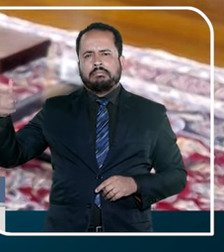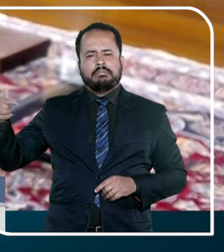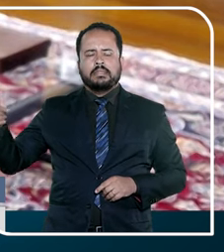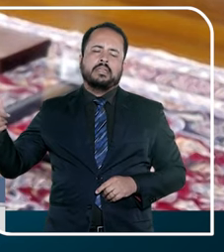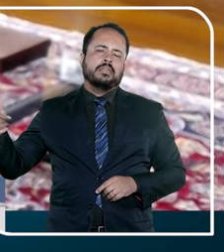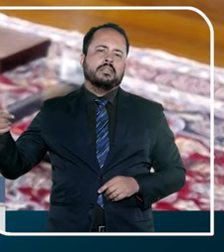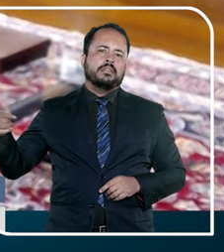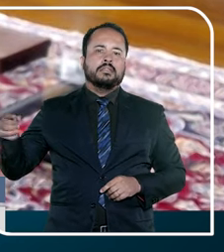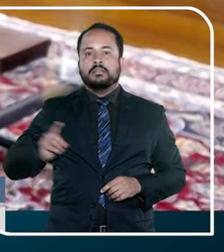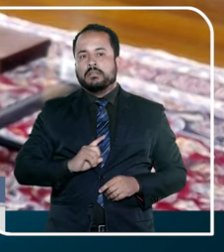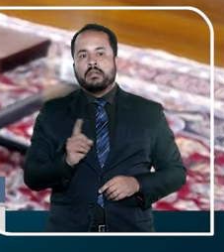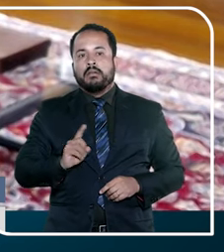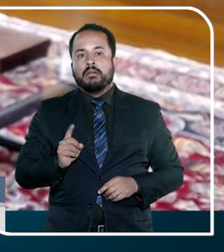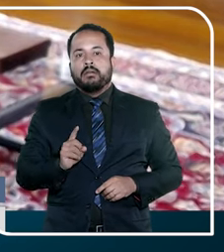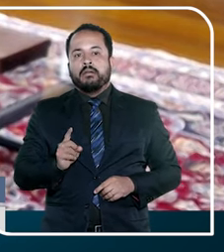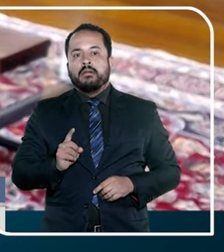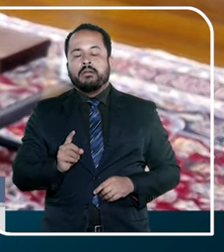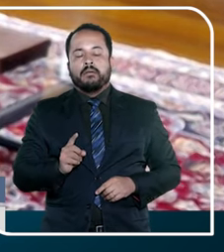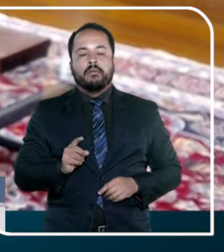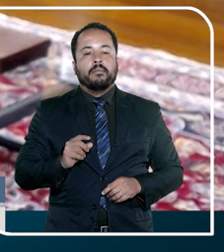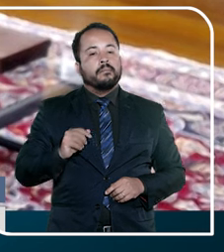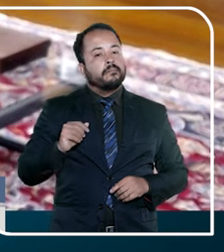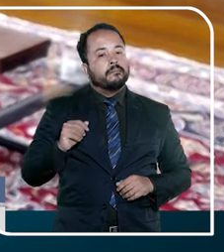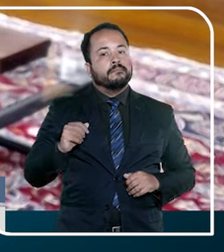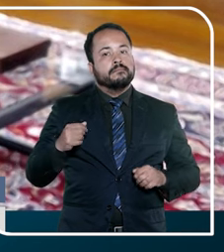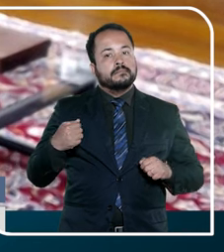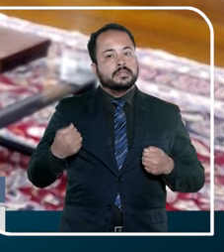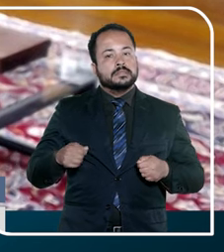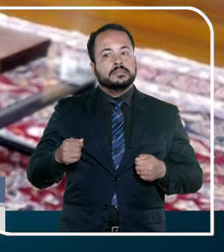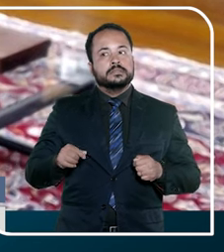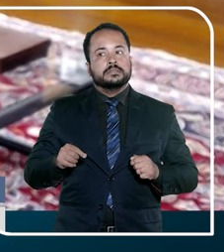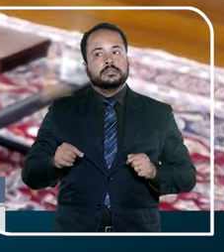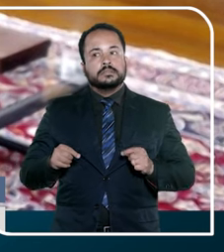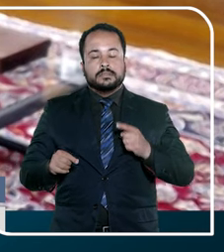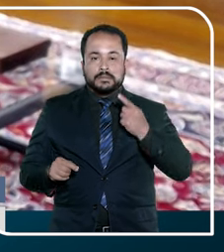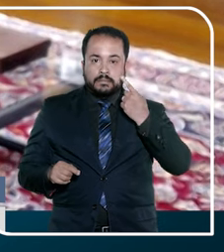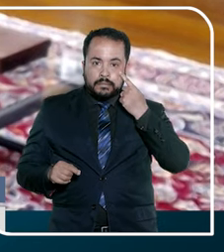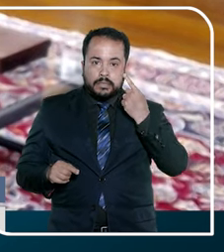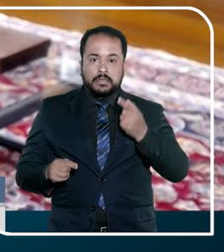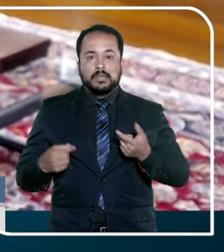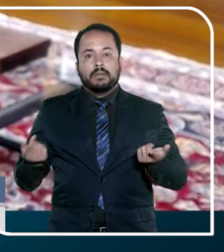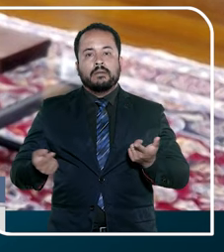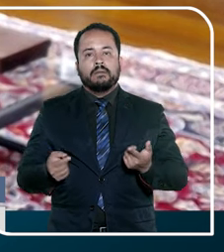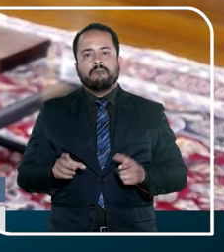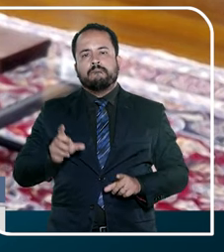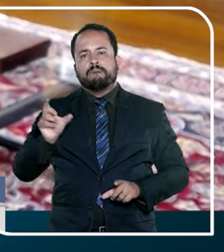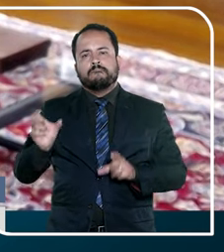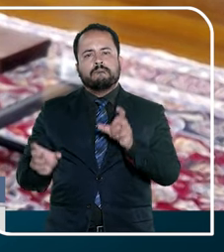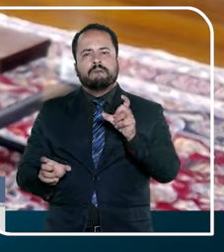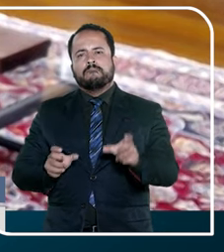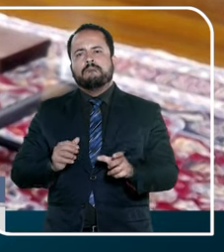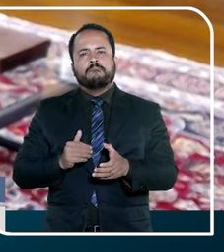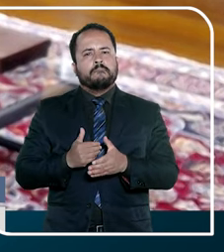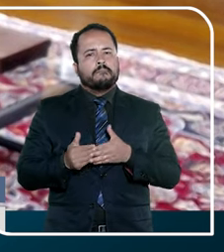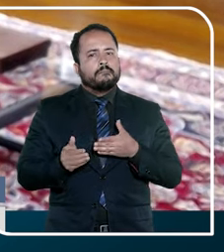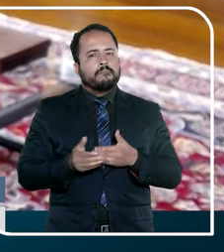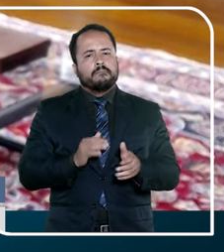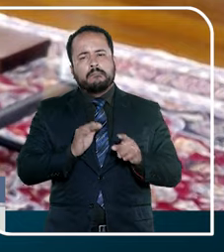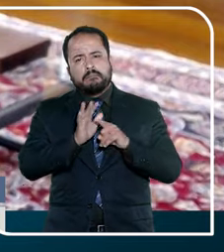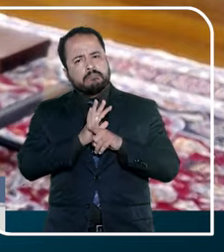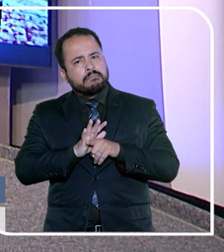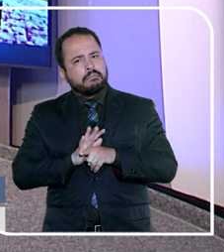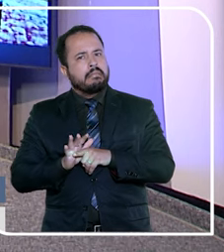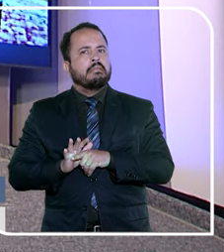benso a razoabilidade é o senso comum de qualquer pessoa eh que Analisa uma situação